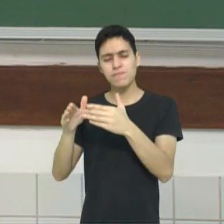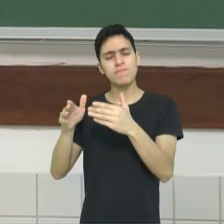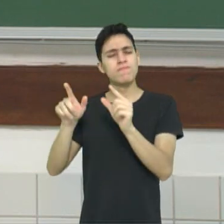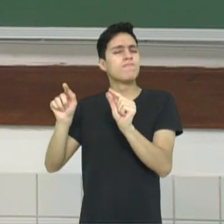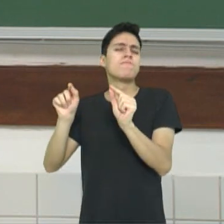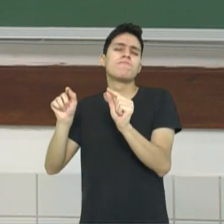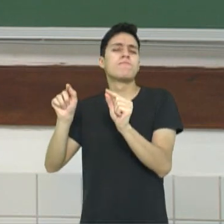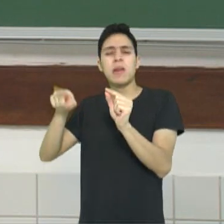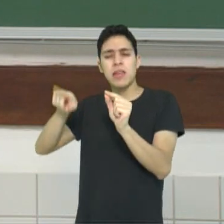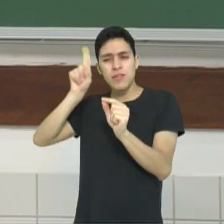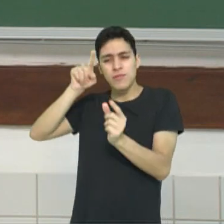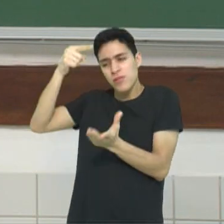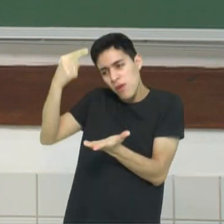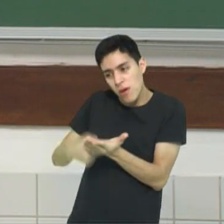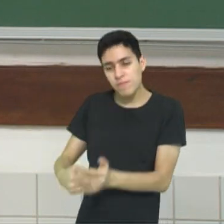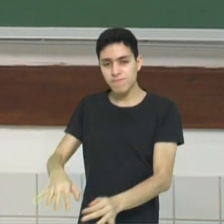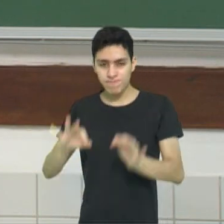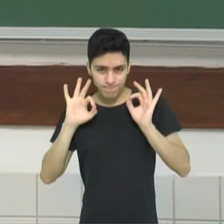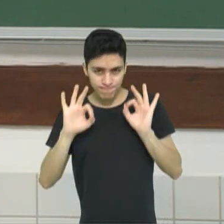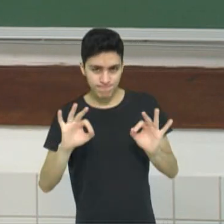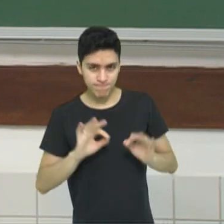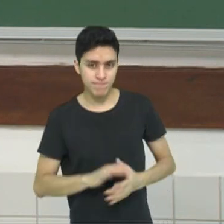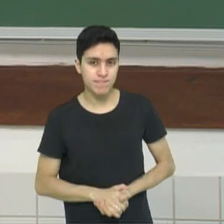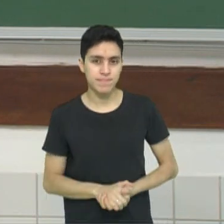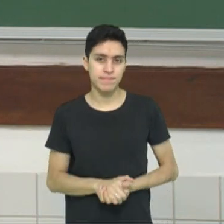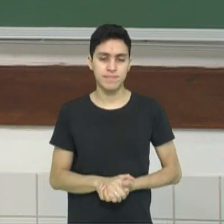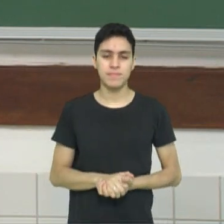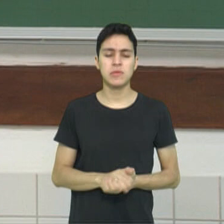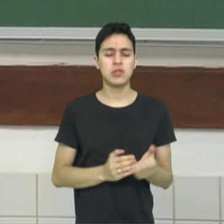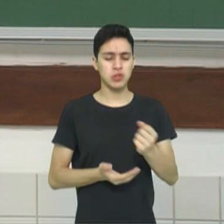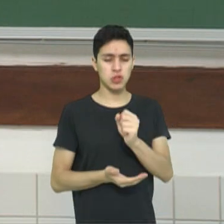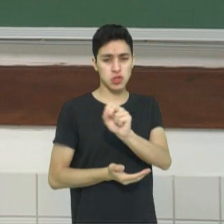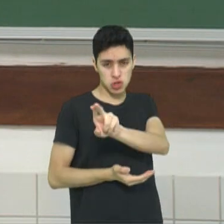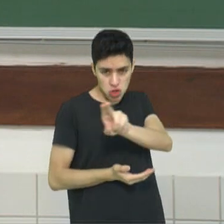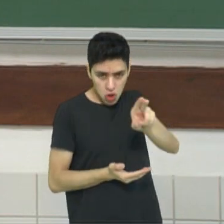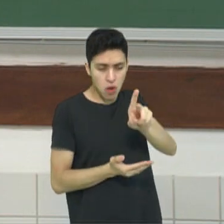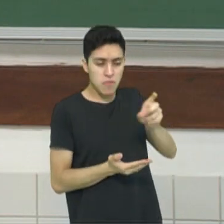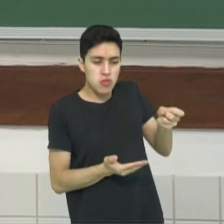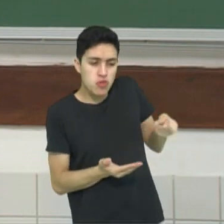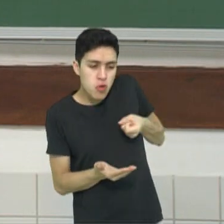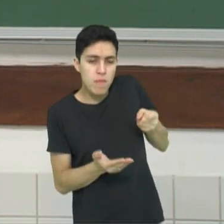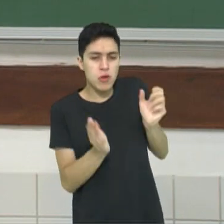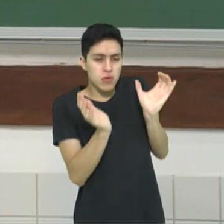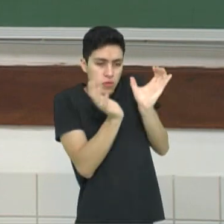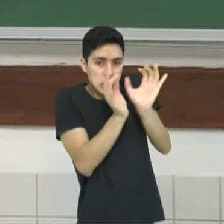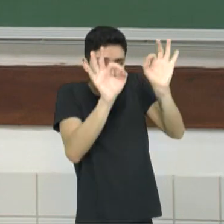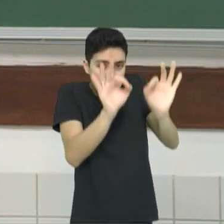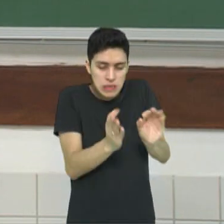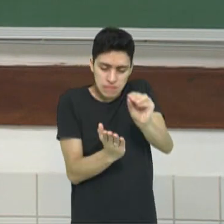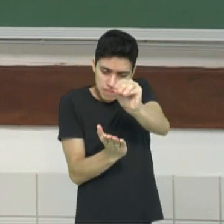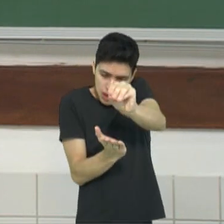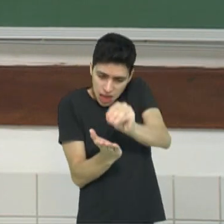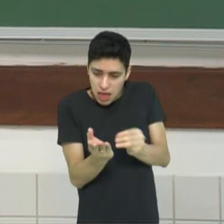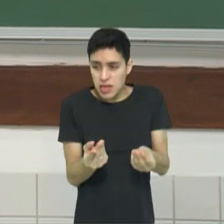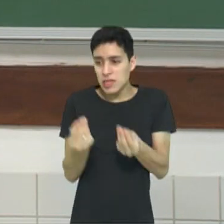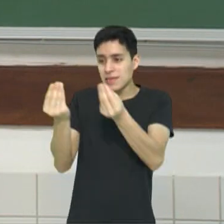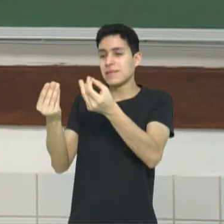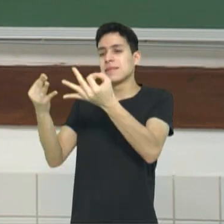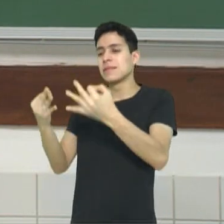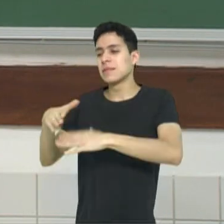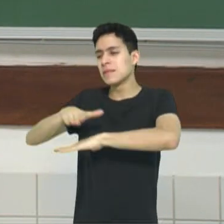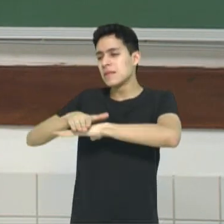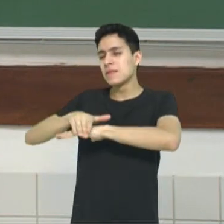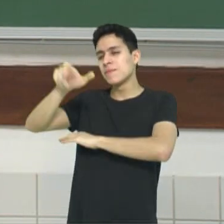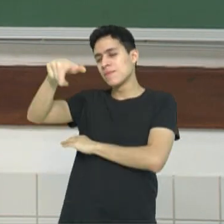professor no dia marcado, ok? Nome, número, turma, tudo certinho para que chegue nas mãos